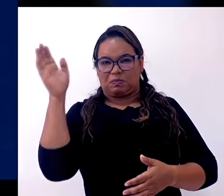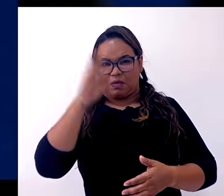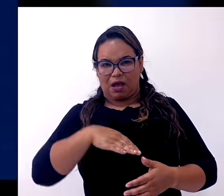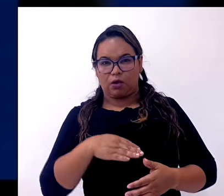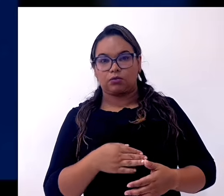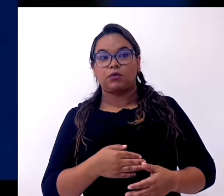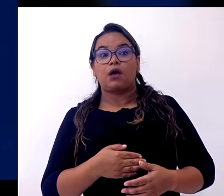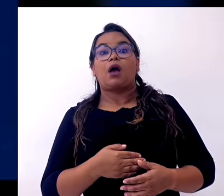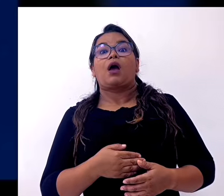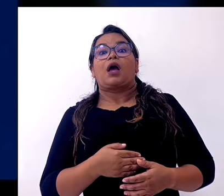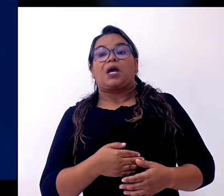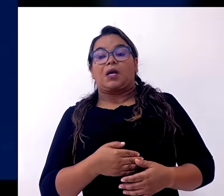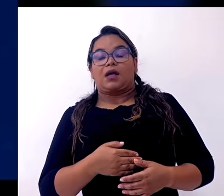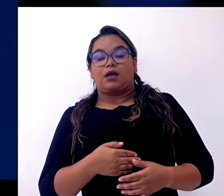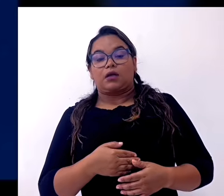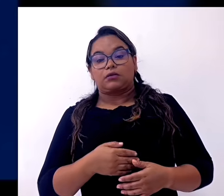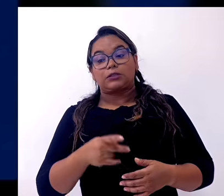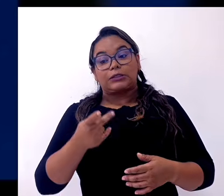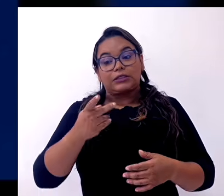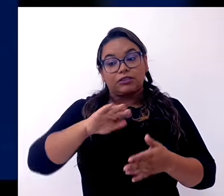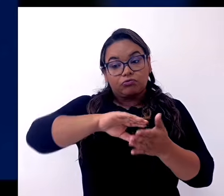Nós já vimos este vídeo aqui,